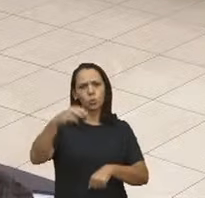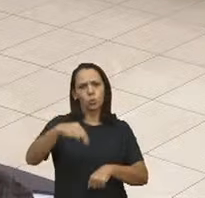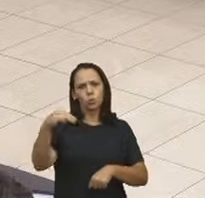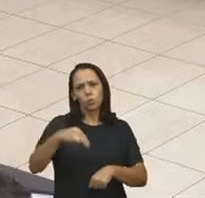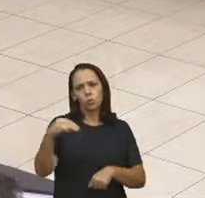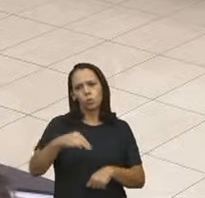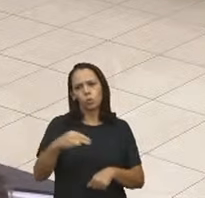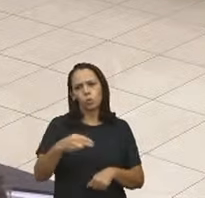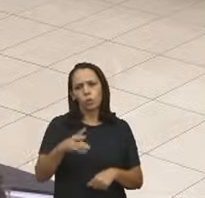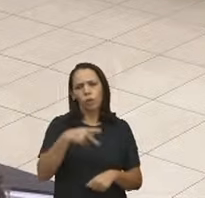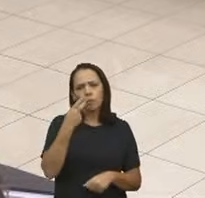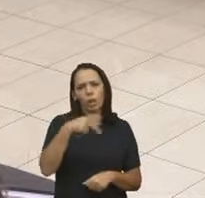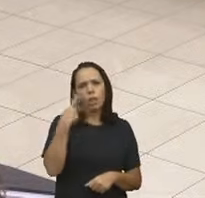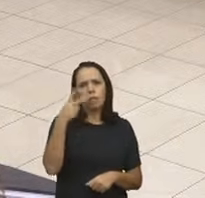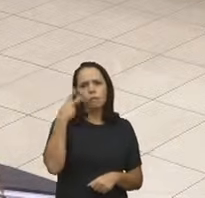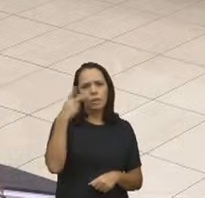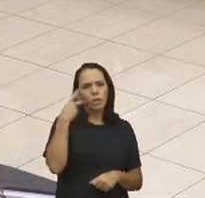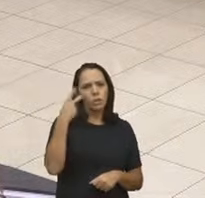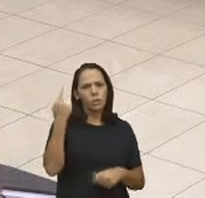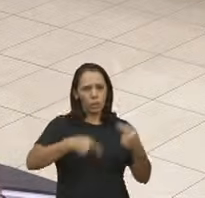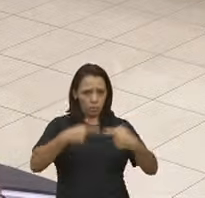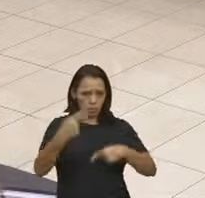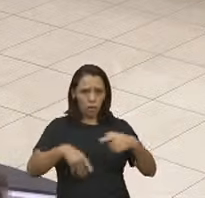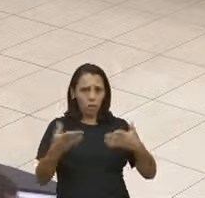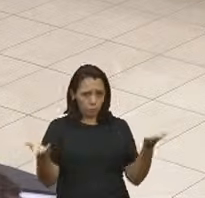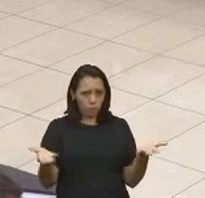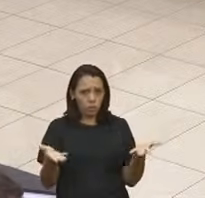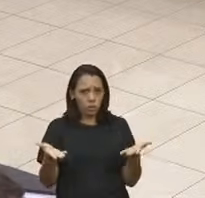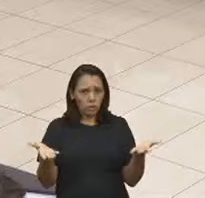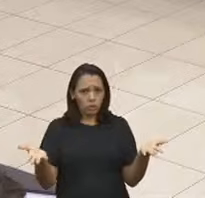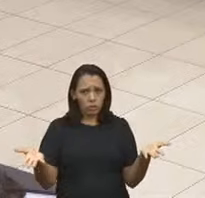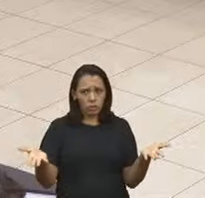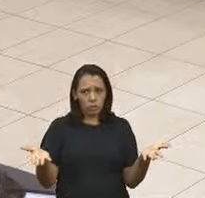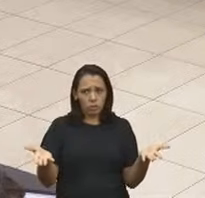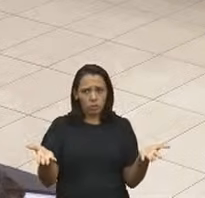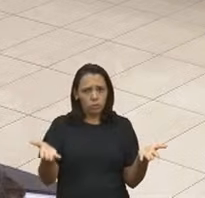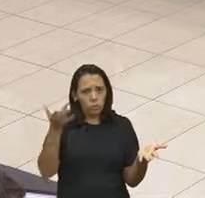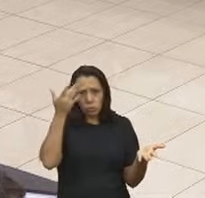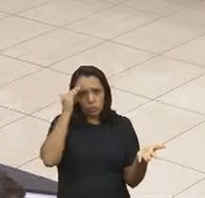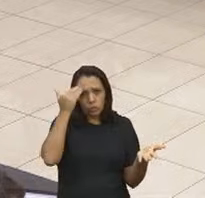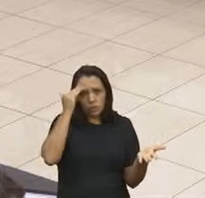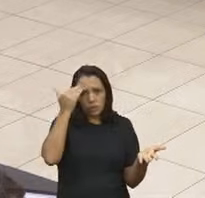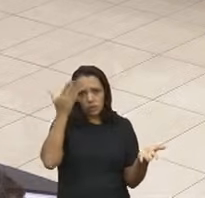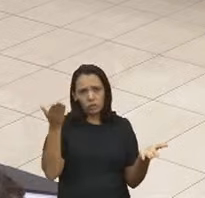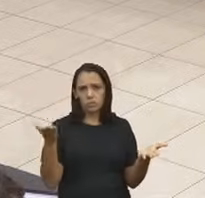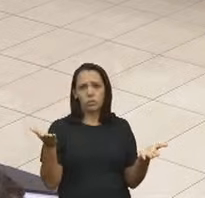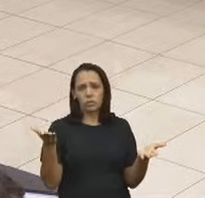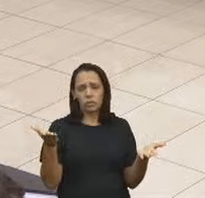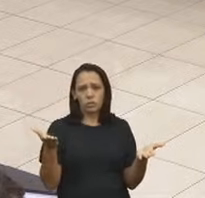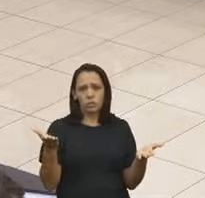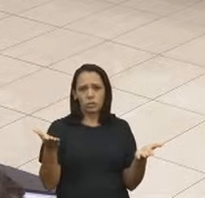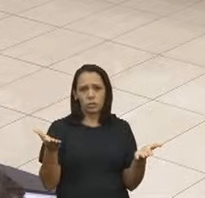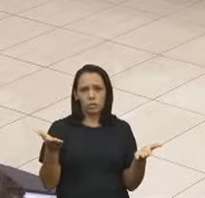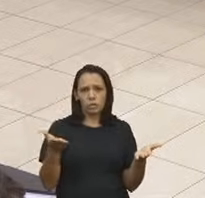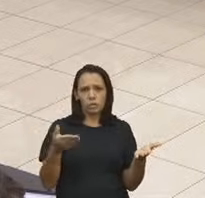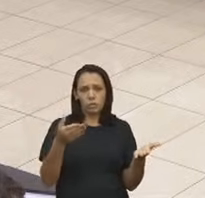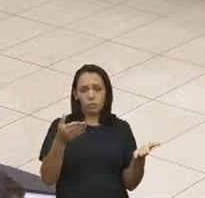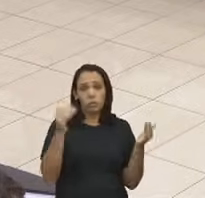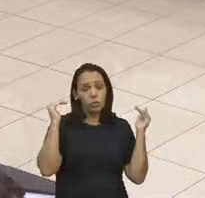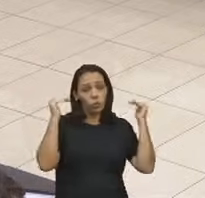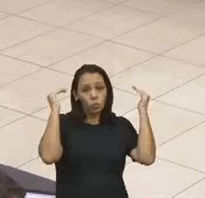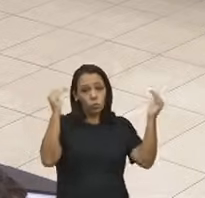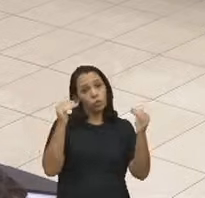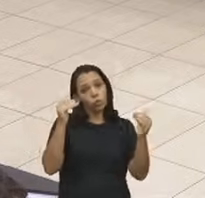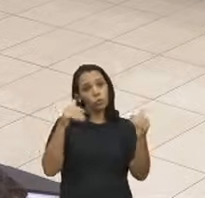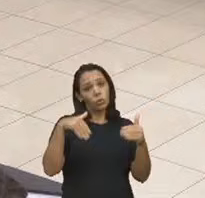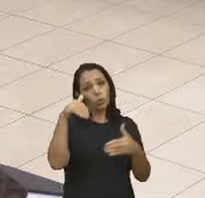fica falando o nome dos vereadores. É debate isso aqui? Será que você não entende? Fica aí, você é autoridade, eu votei no você